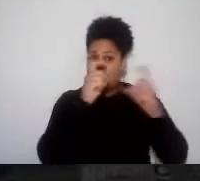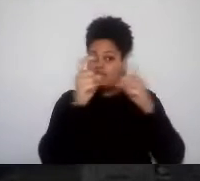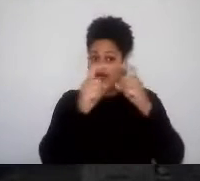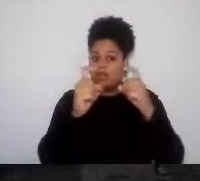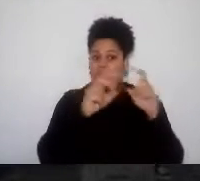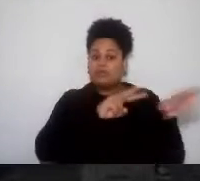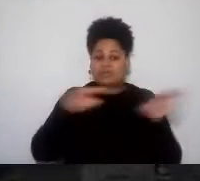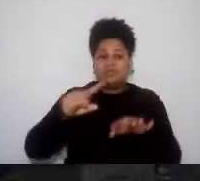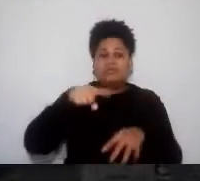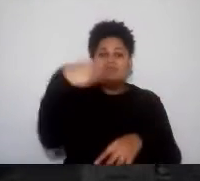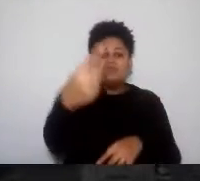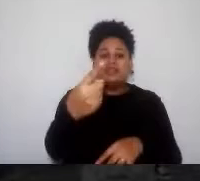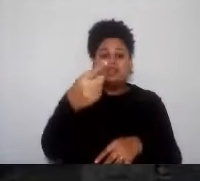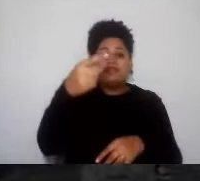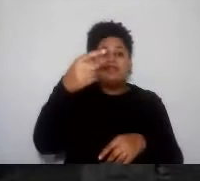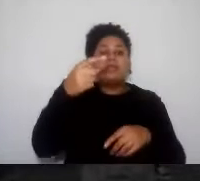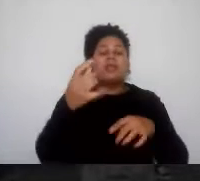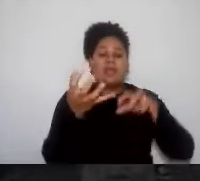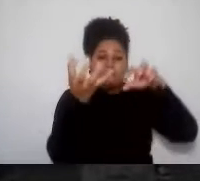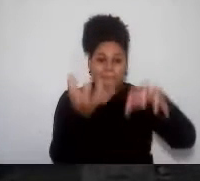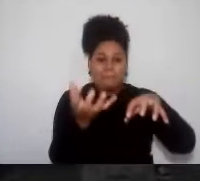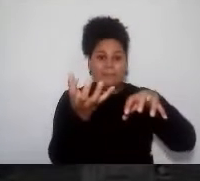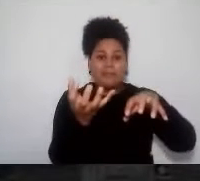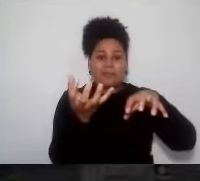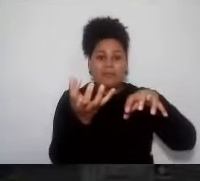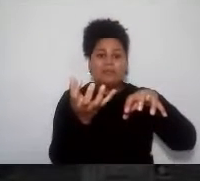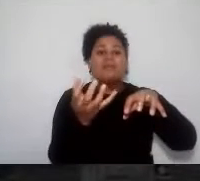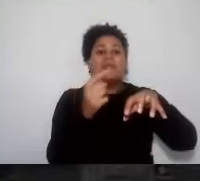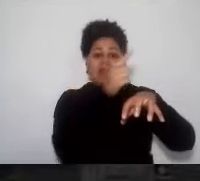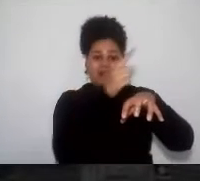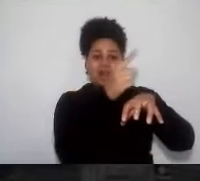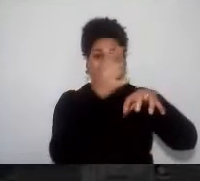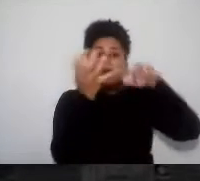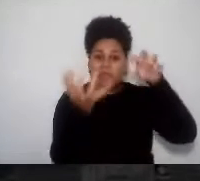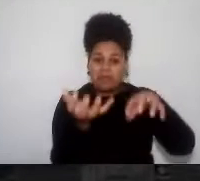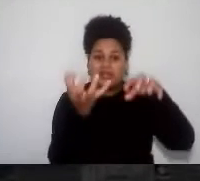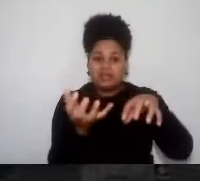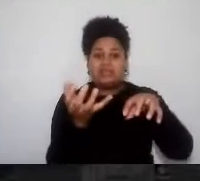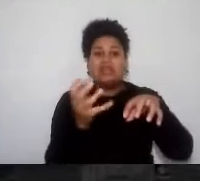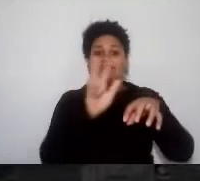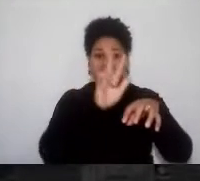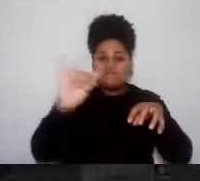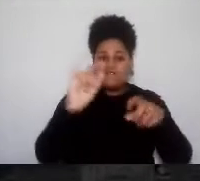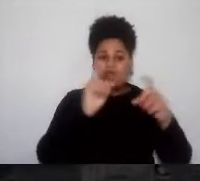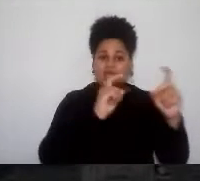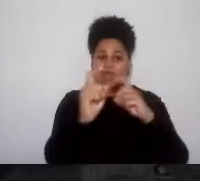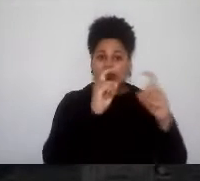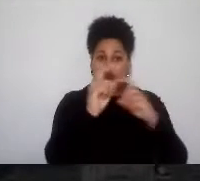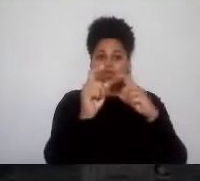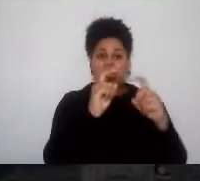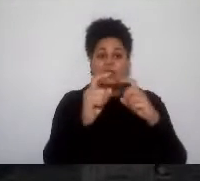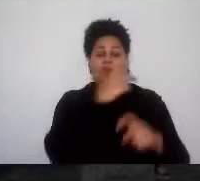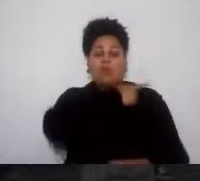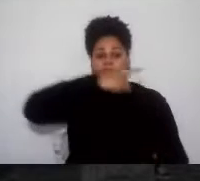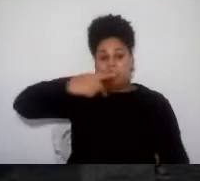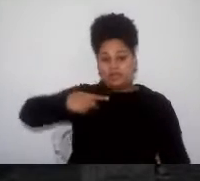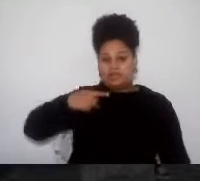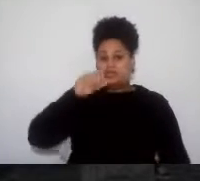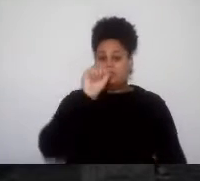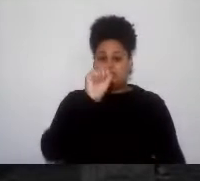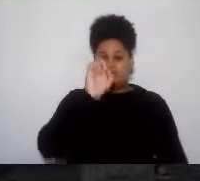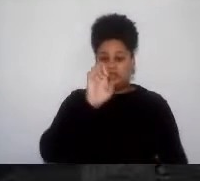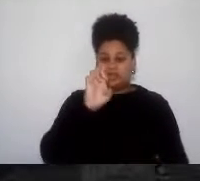em Brasília com o presidente do Senado. Vamos levar a ele a nossa reivindicação e mostrar a ele